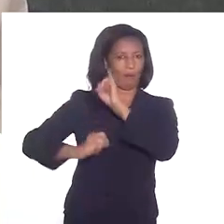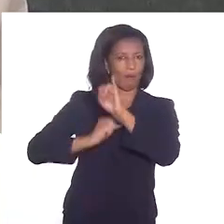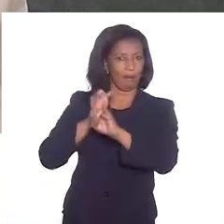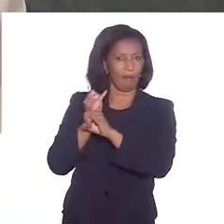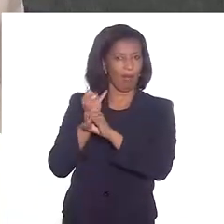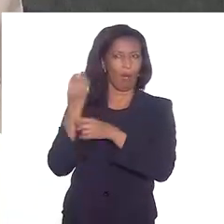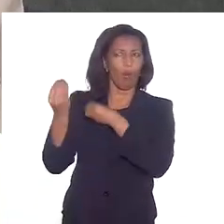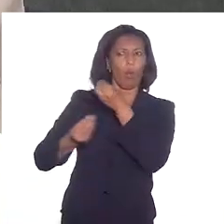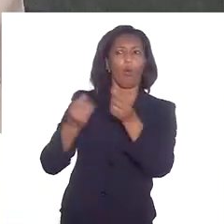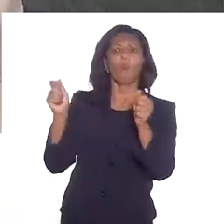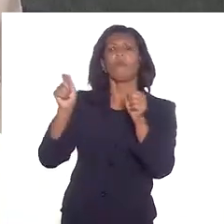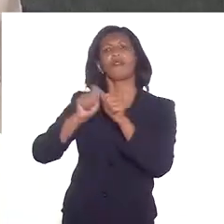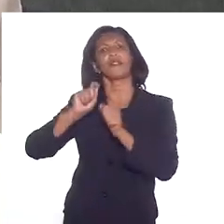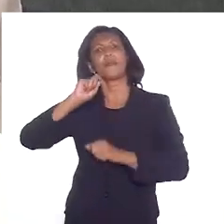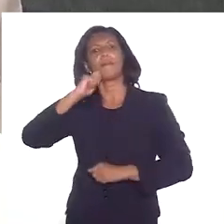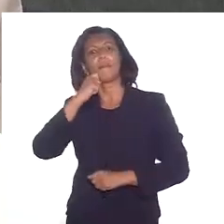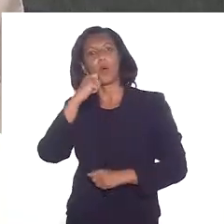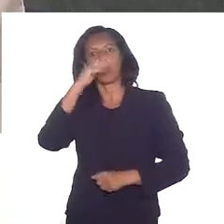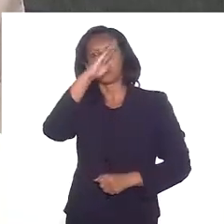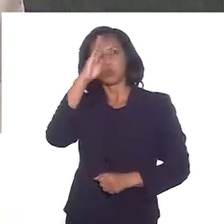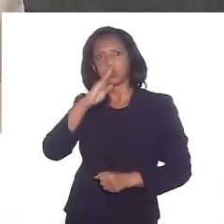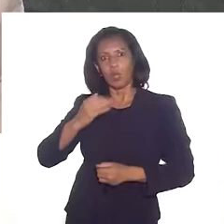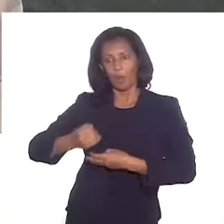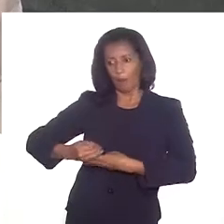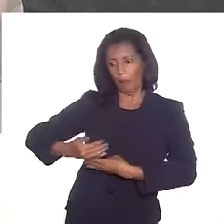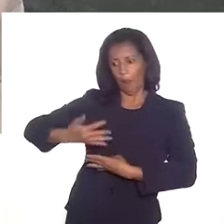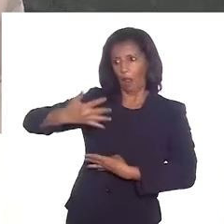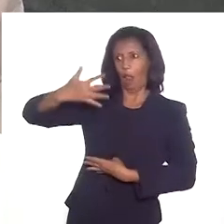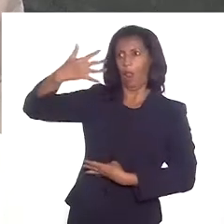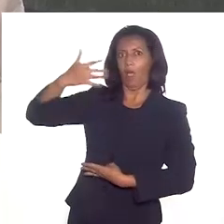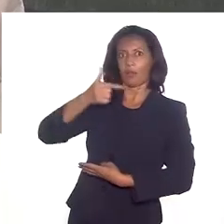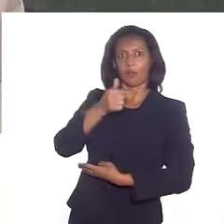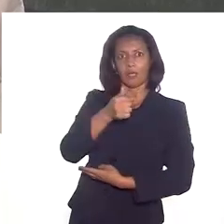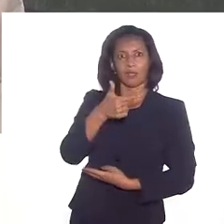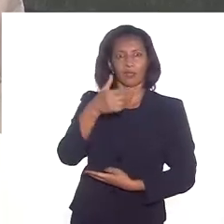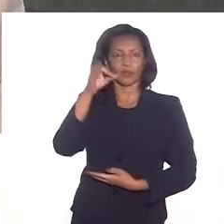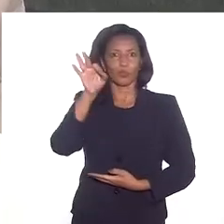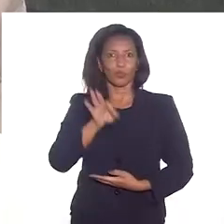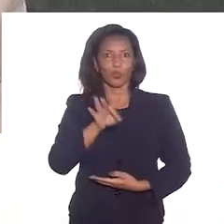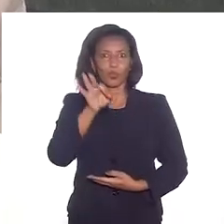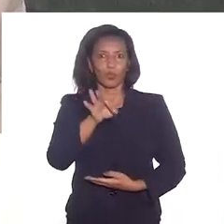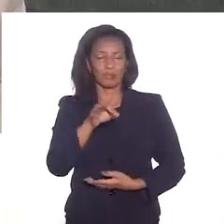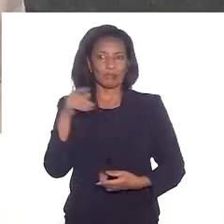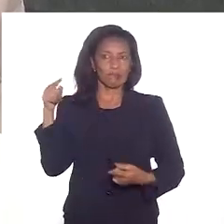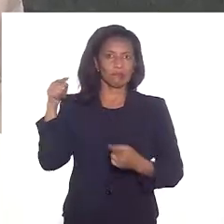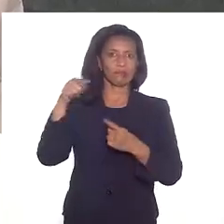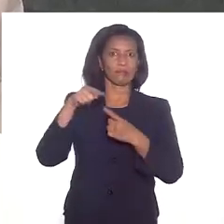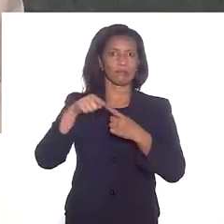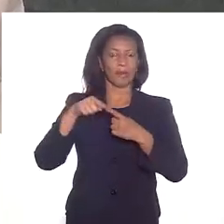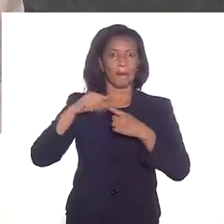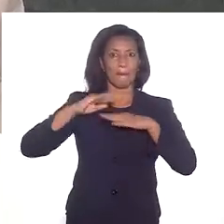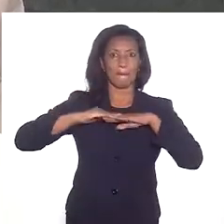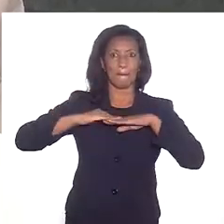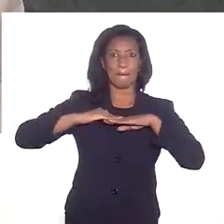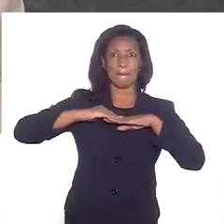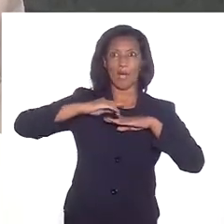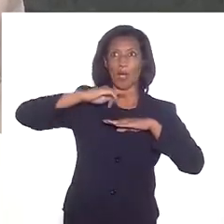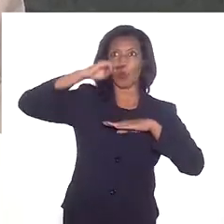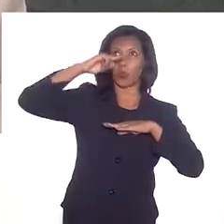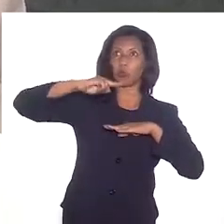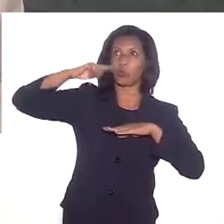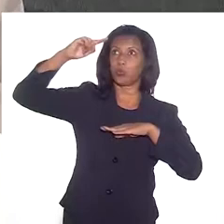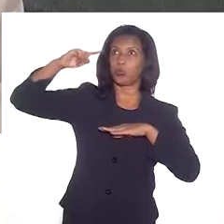internet pelo termo como fazer pão no Brasil cresceu 72% na pandemia e atingiu o maior índice da